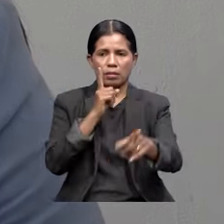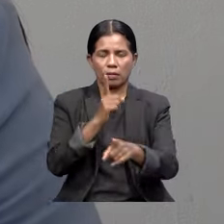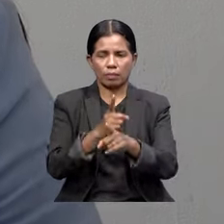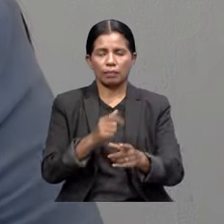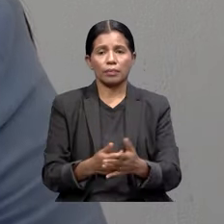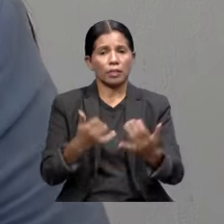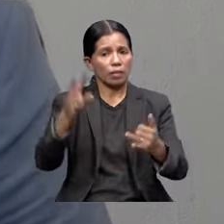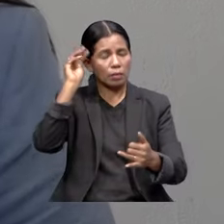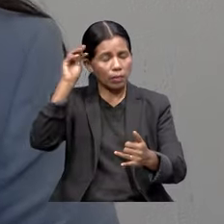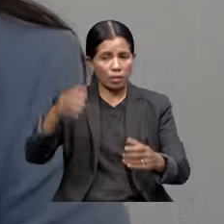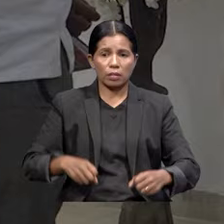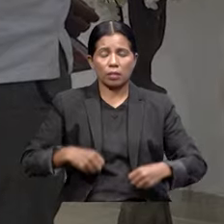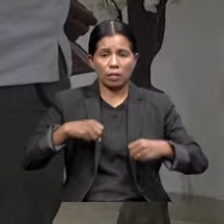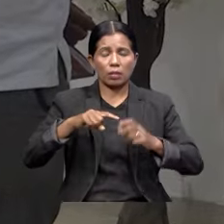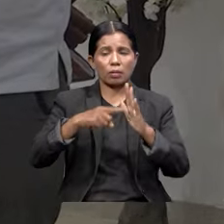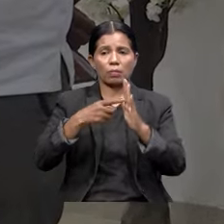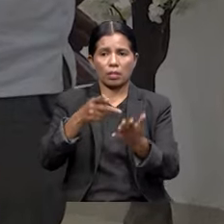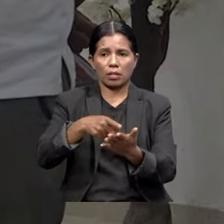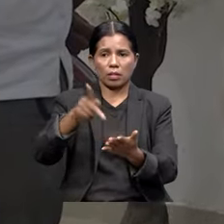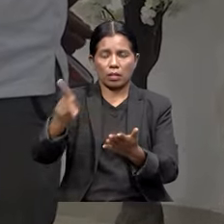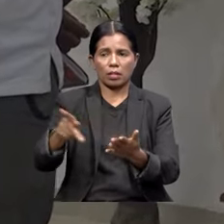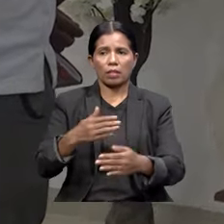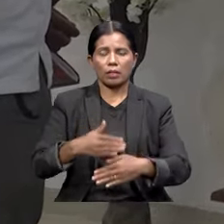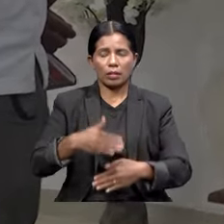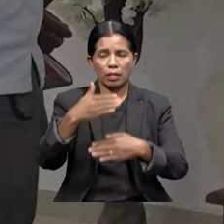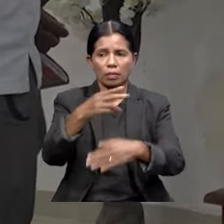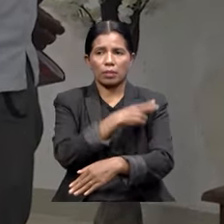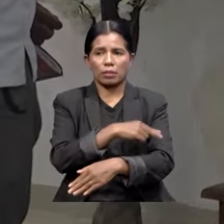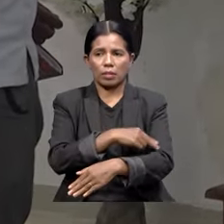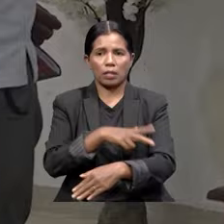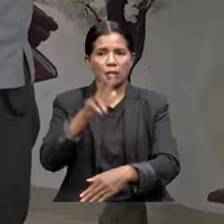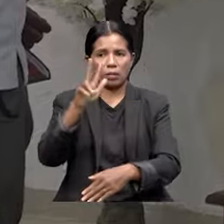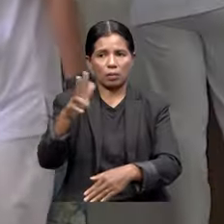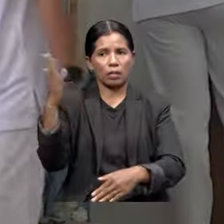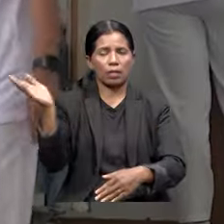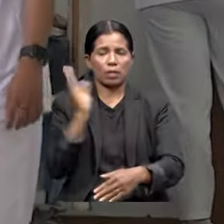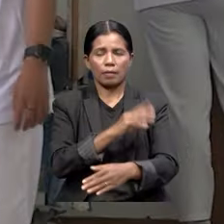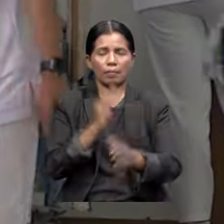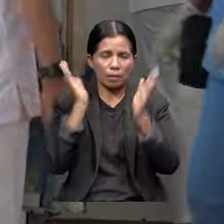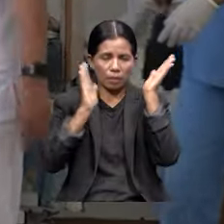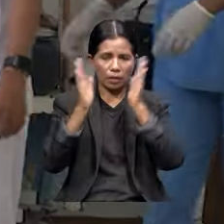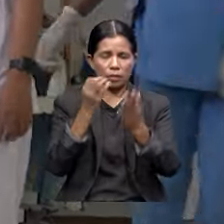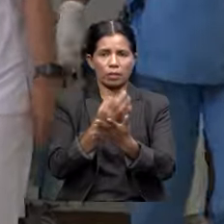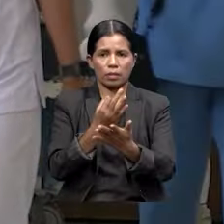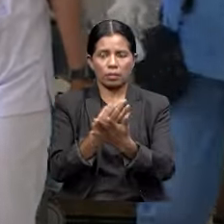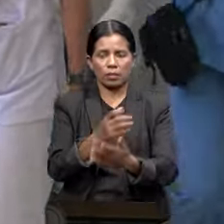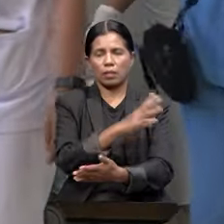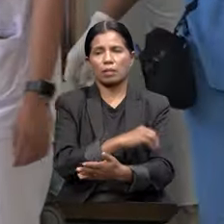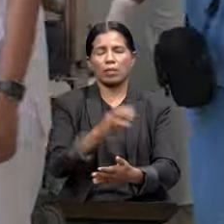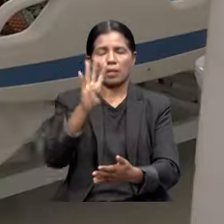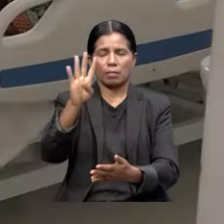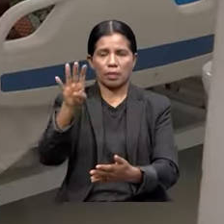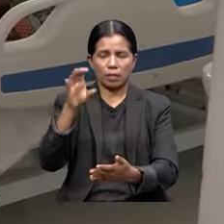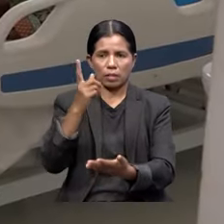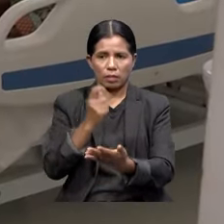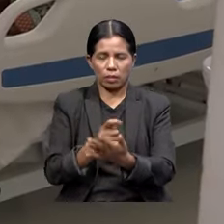Dadau nih Ministério Saúde hahu halu pagamento fazeramente ba Hospital Tolu ia Malásia, o valor orçamento rihun atusha no Siloam